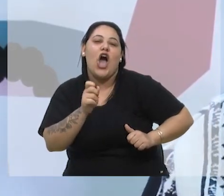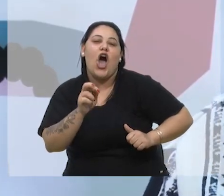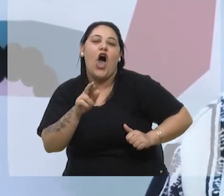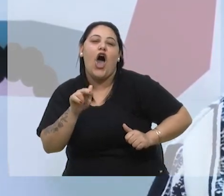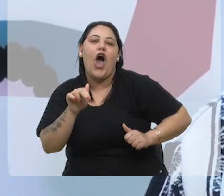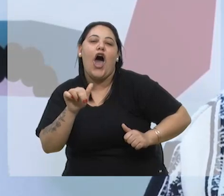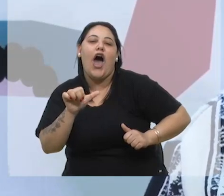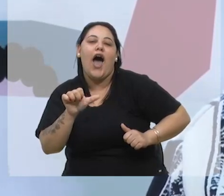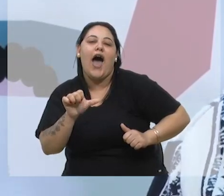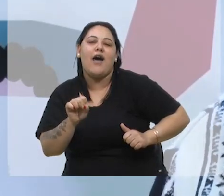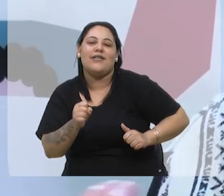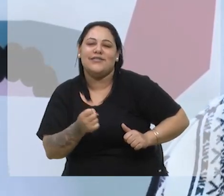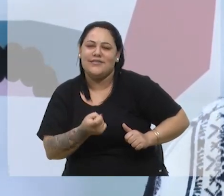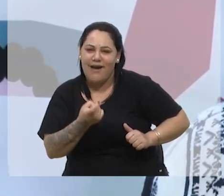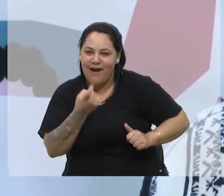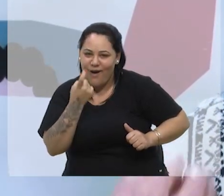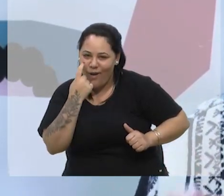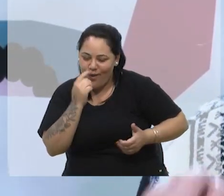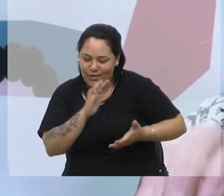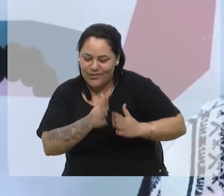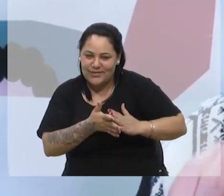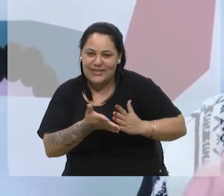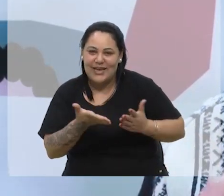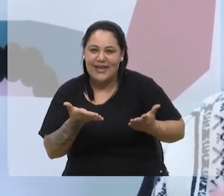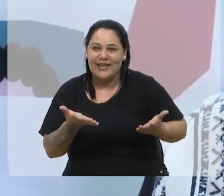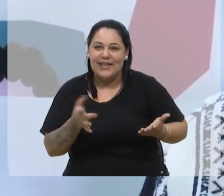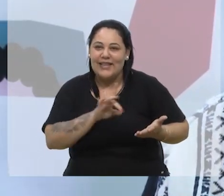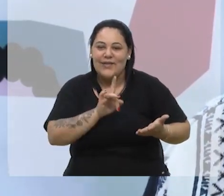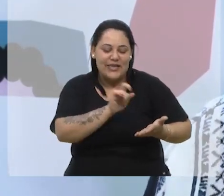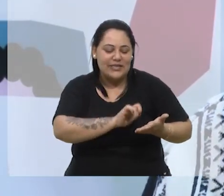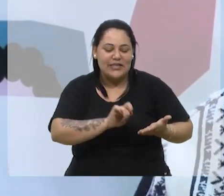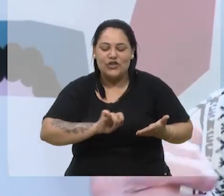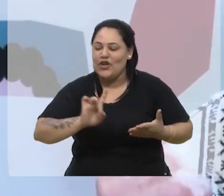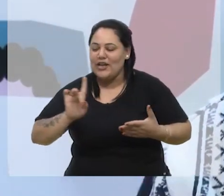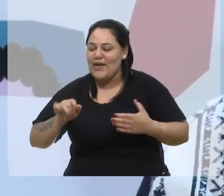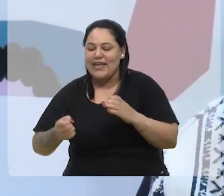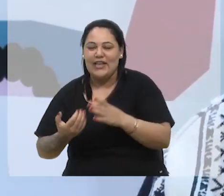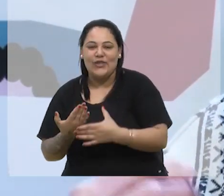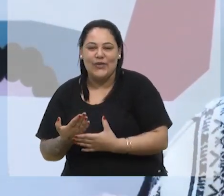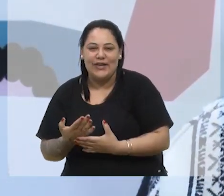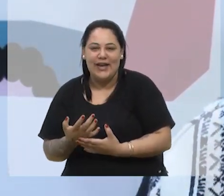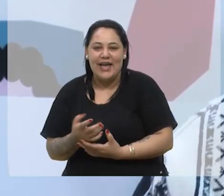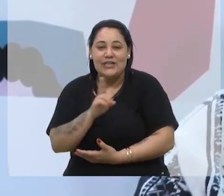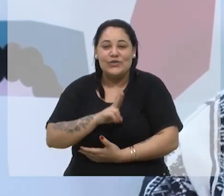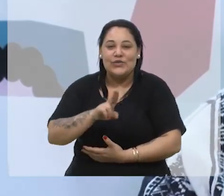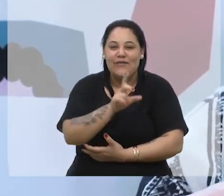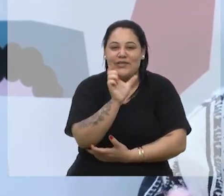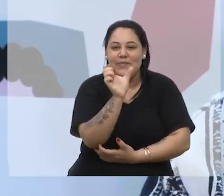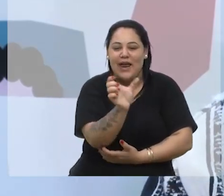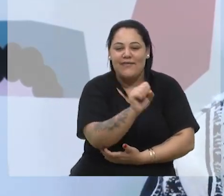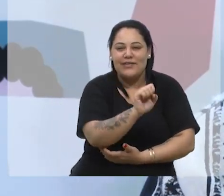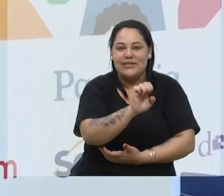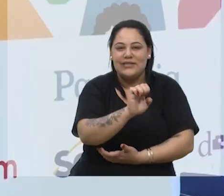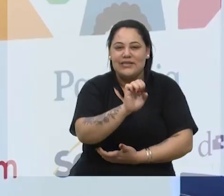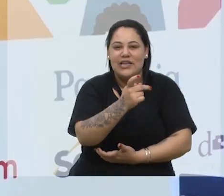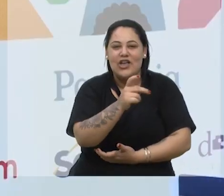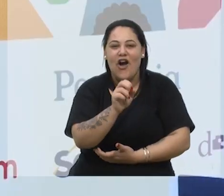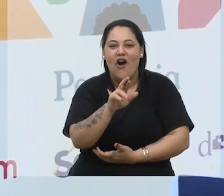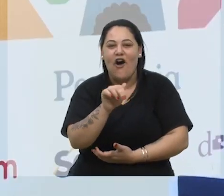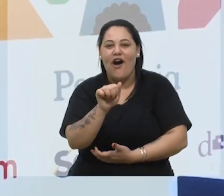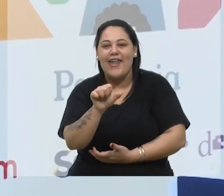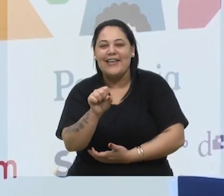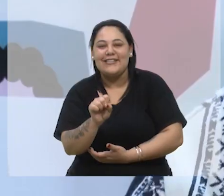Paula, foi lançado em Canoas também. E tem vários escritores daqui. E eu não sei se tu lembra daquele conto Lehana.